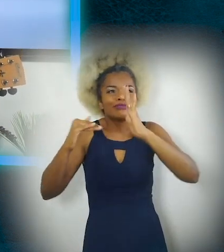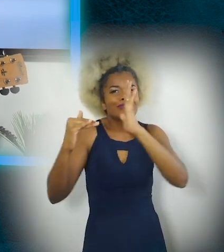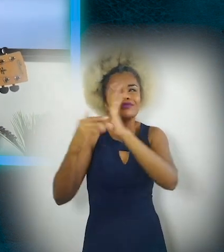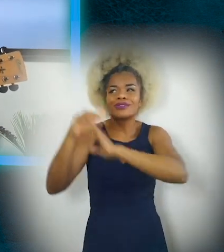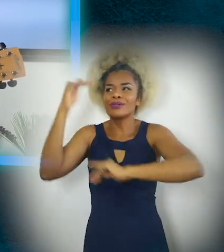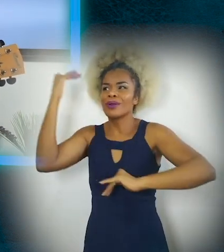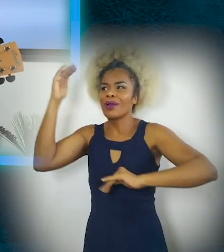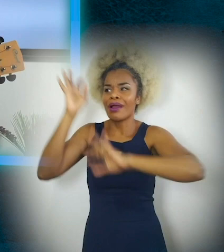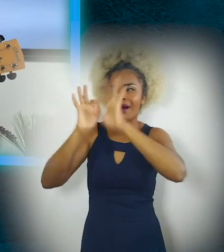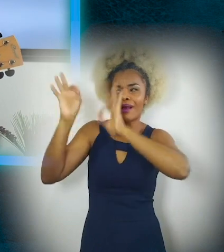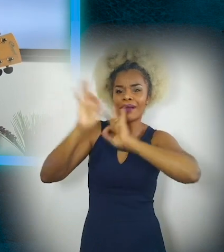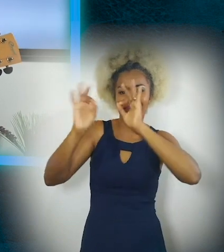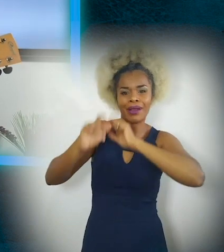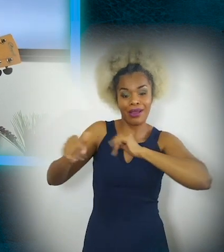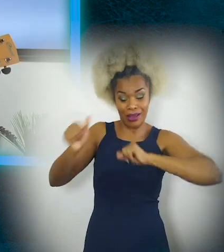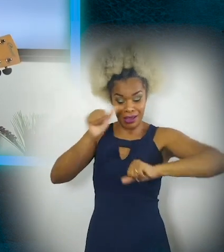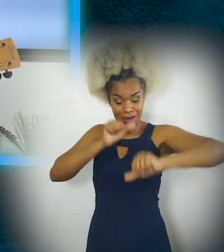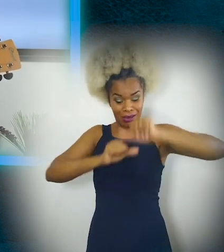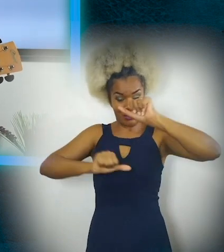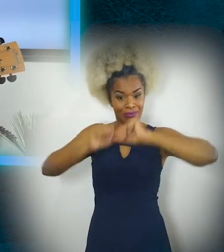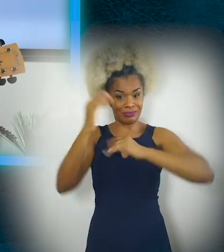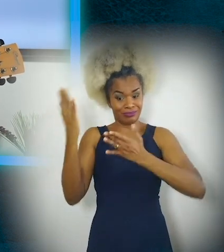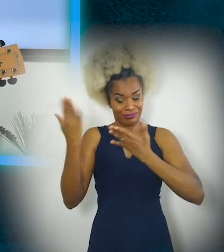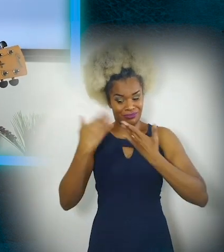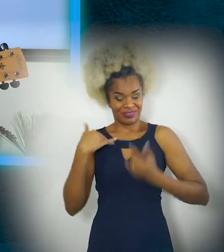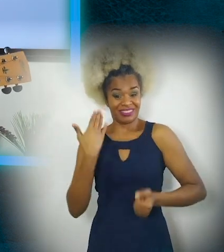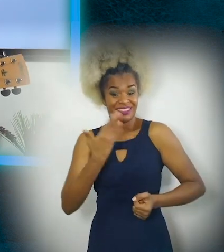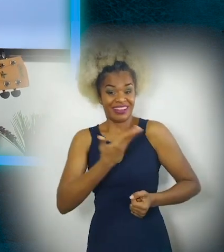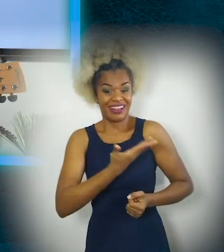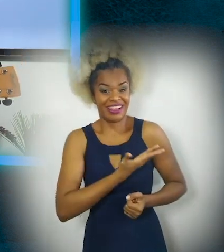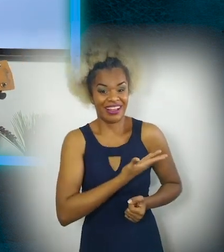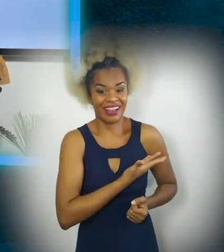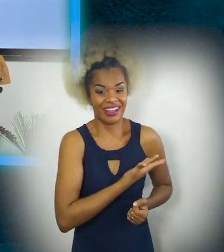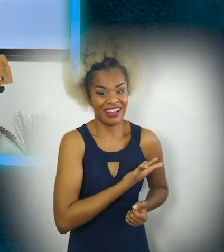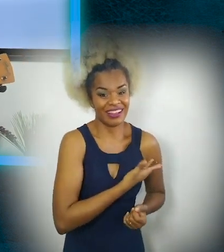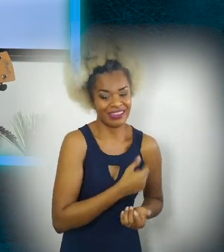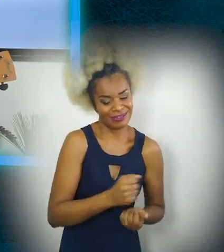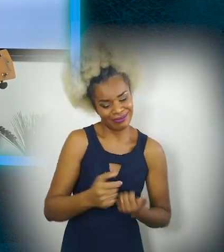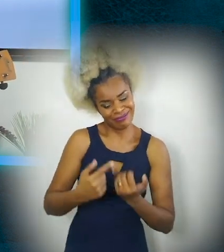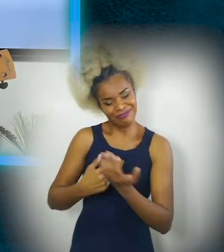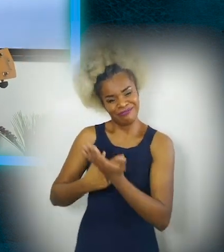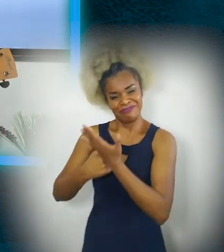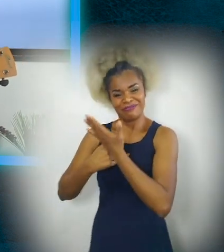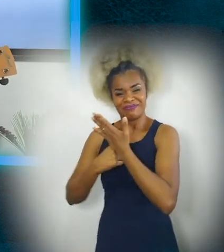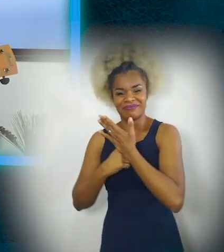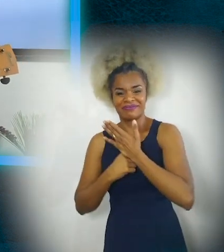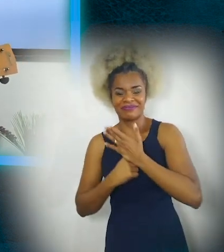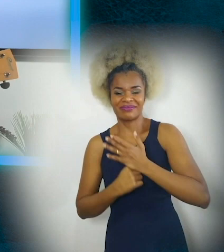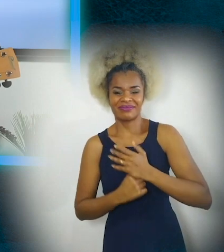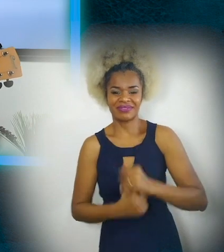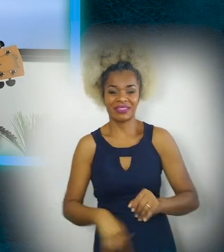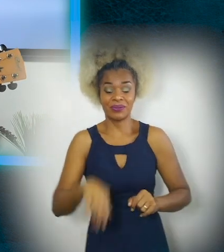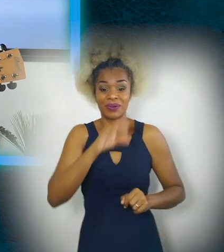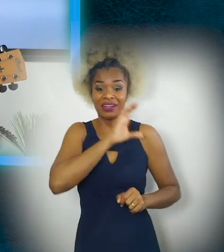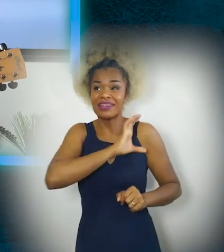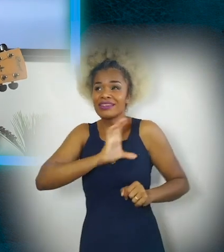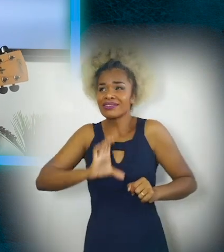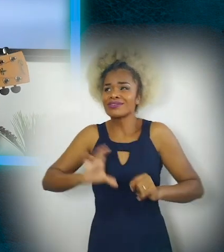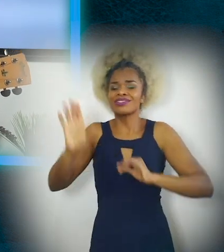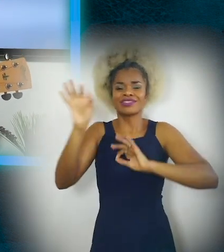Se organiza para me transformar.